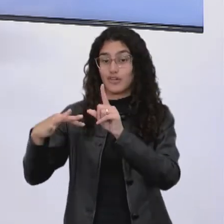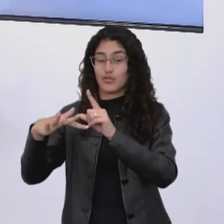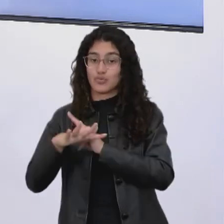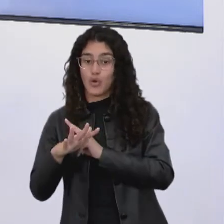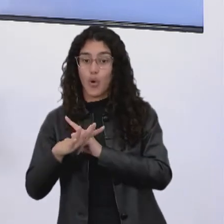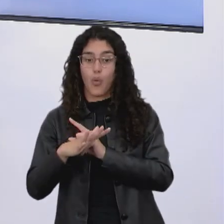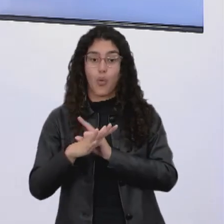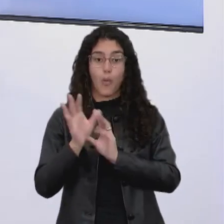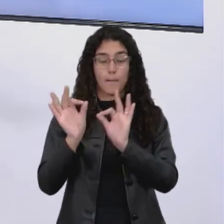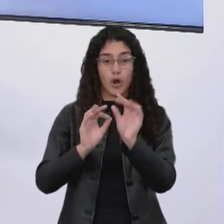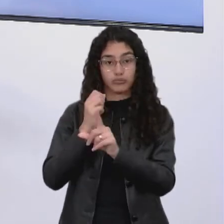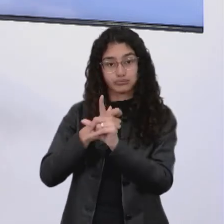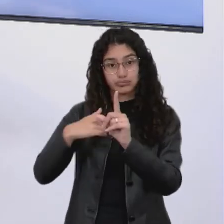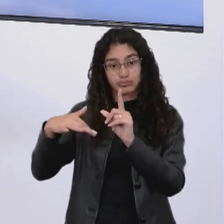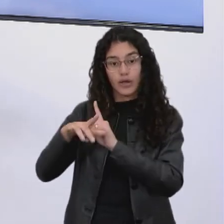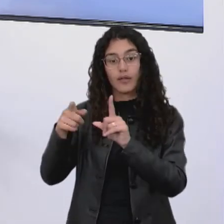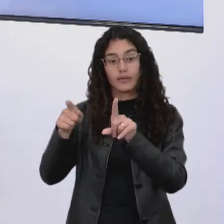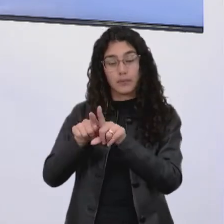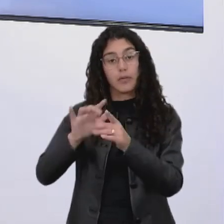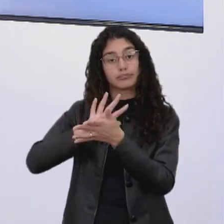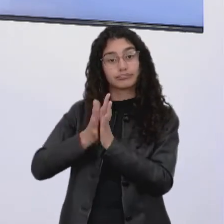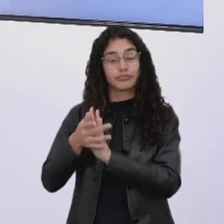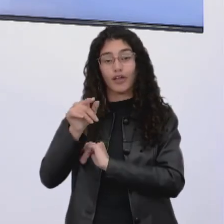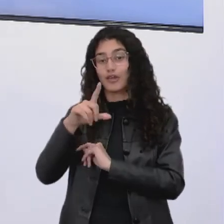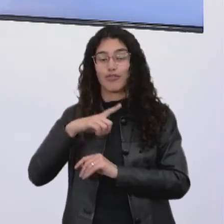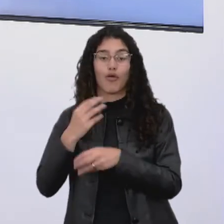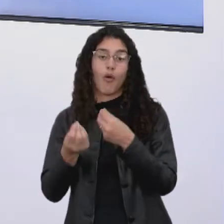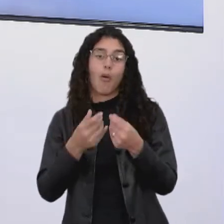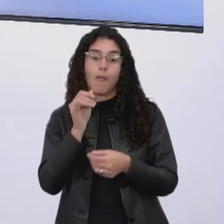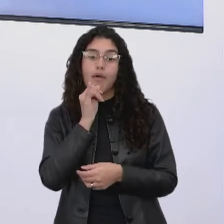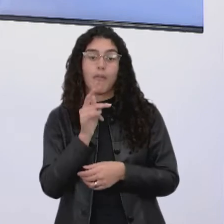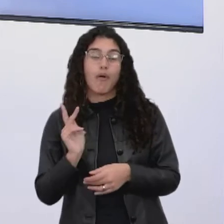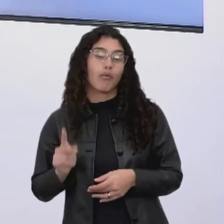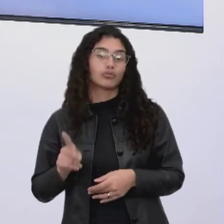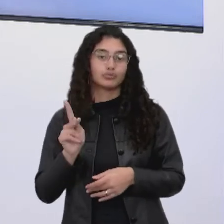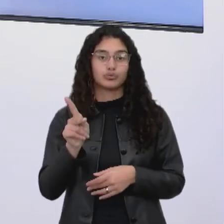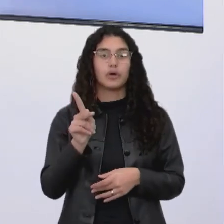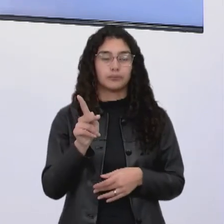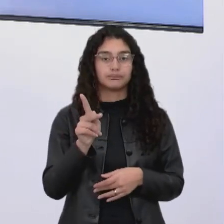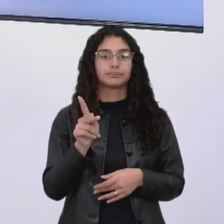os projetos sociais também vão para o buraco. E você não tem como, por exemplo, manter